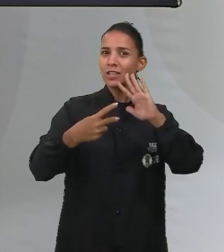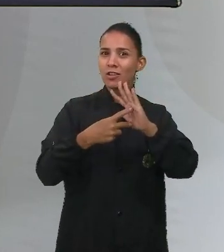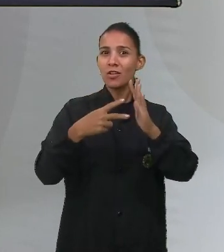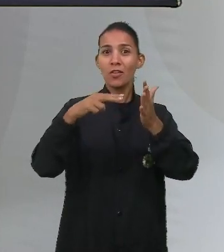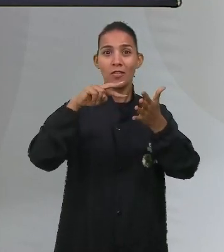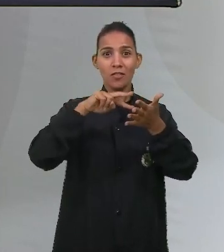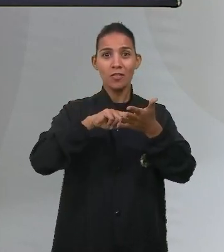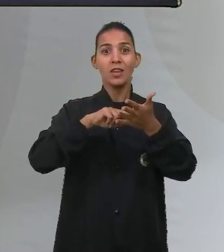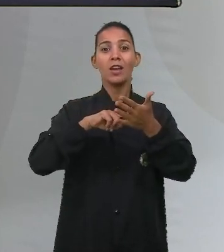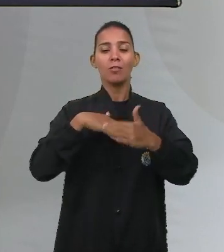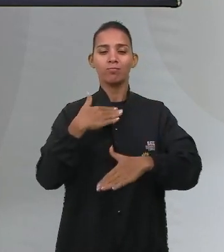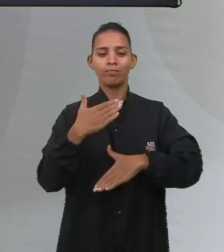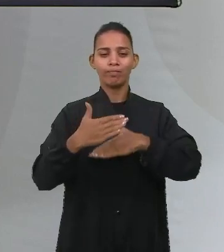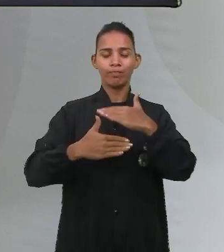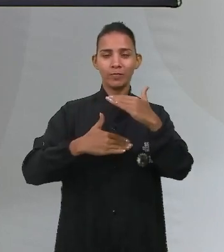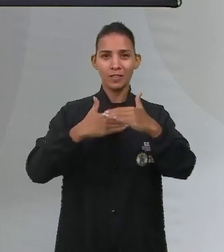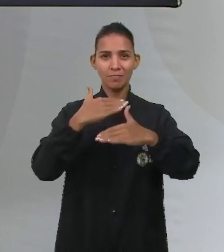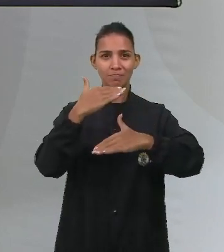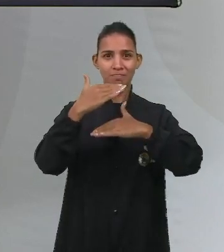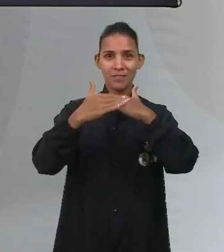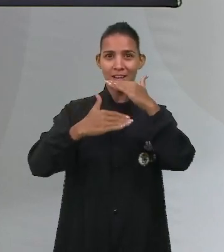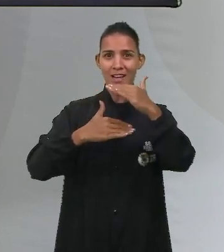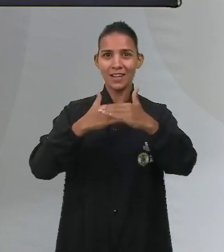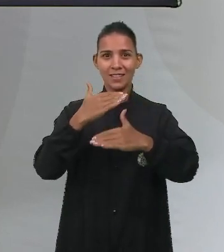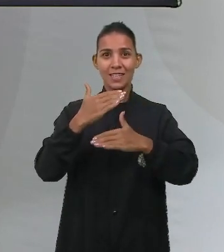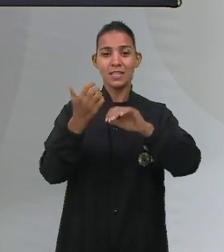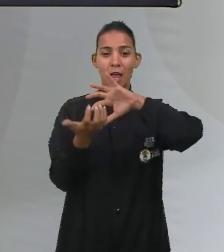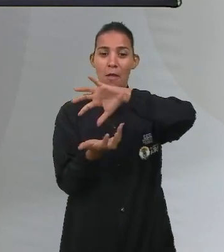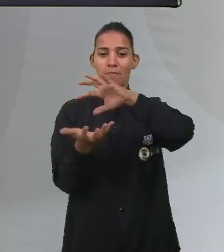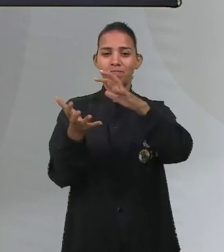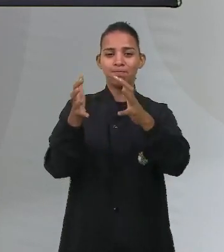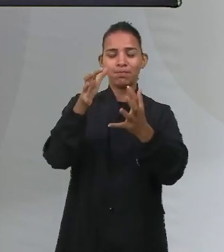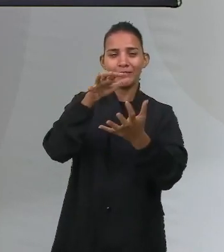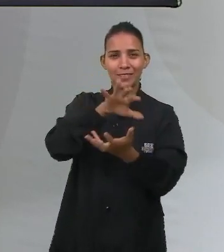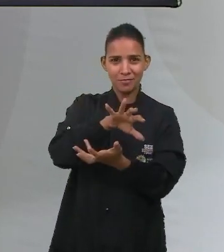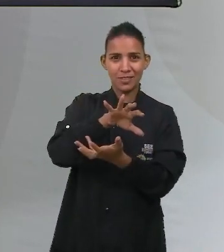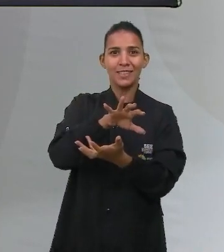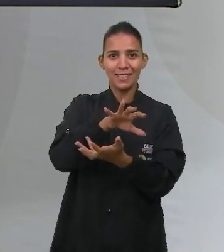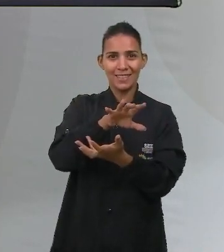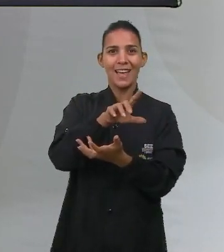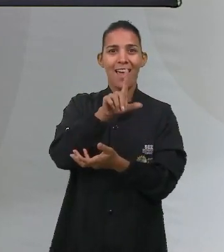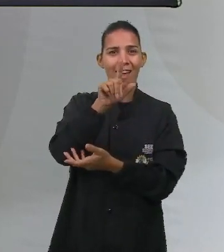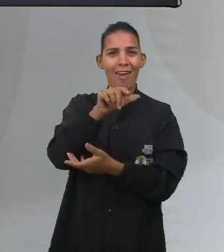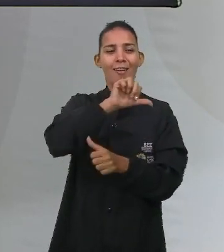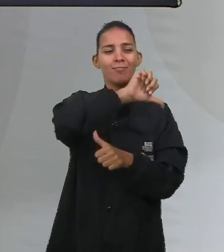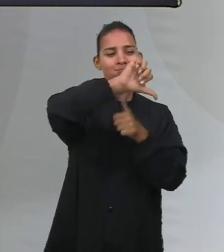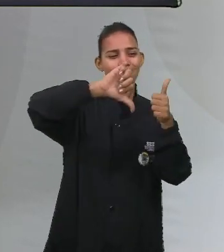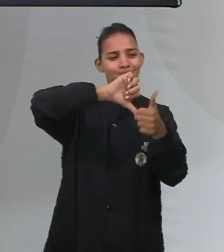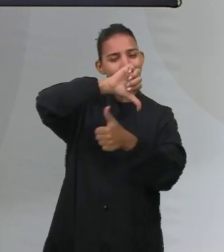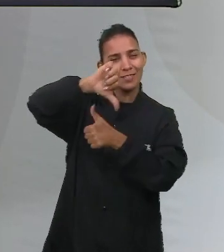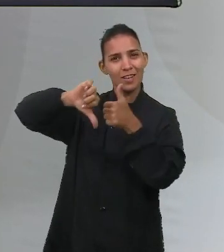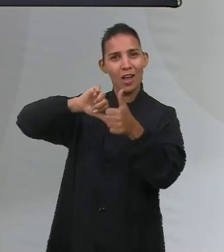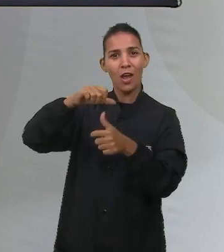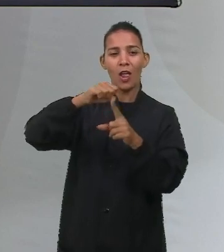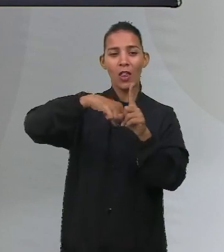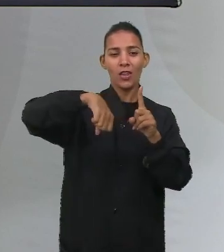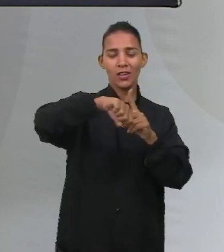vamos reforçar, elas significam mudanças, transformações que ocorrem